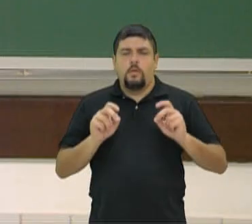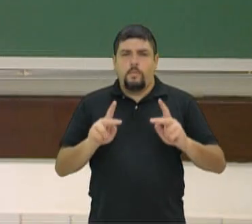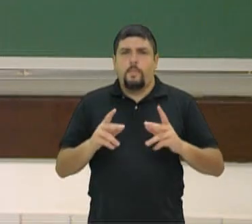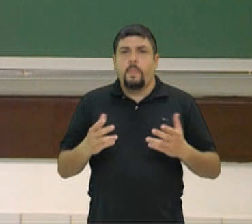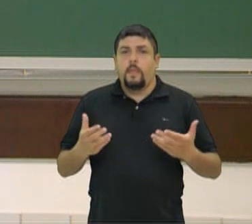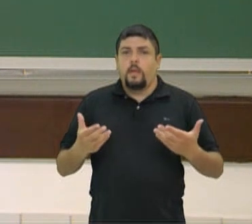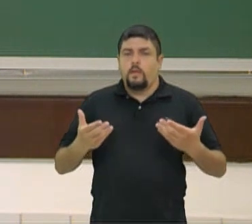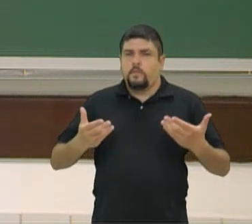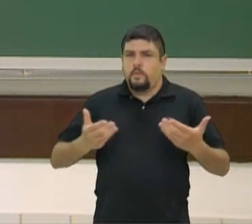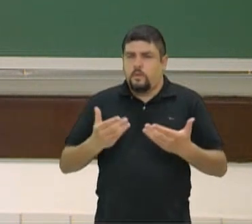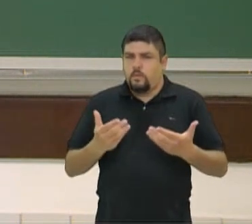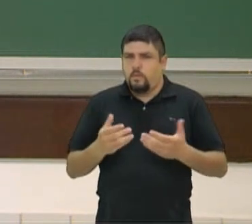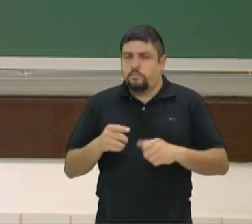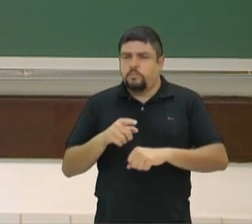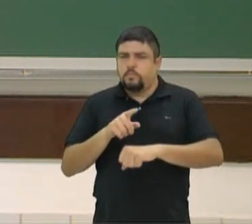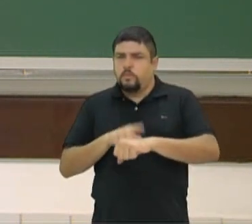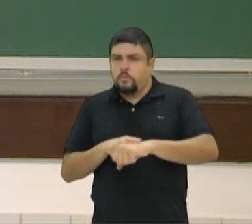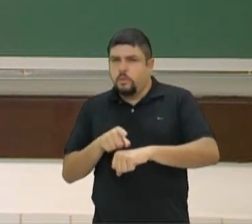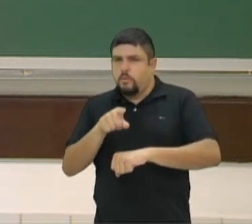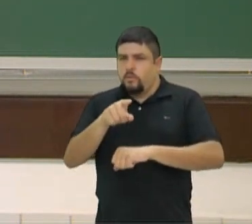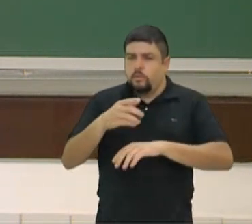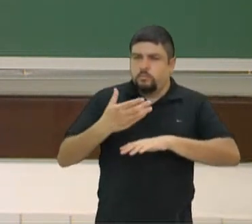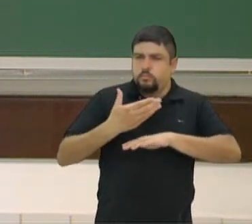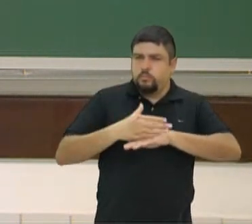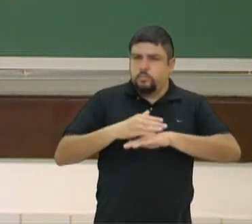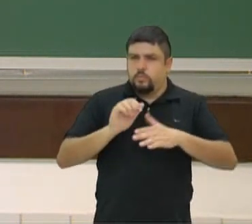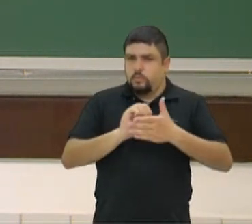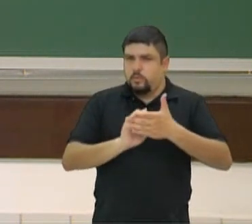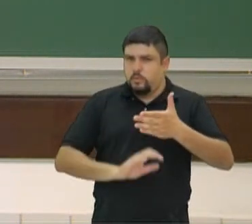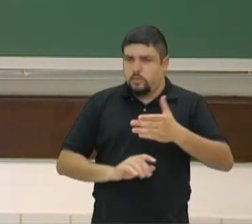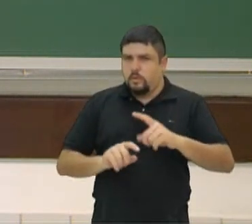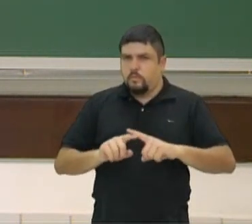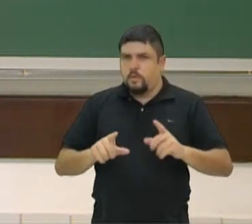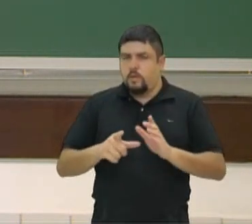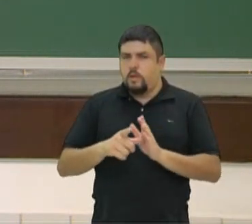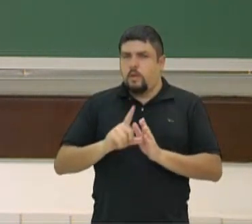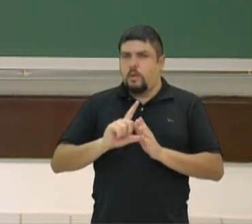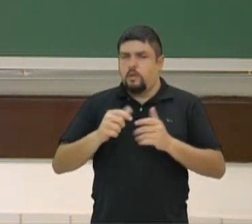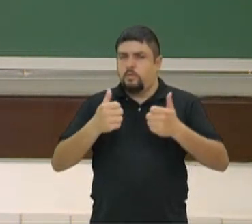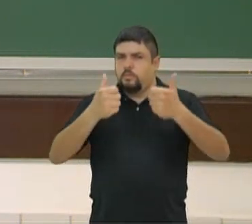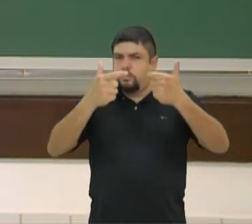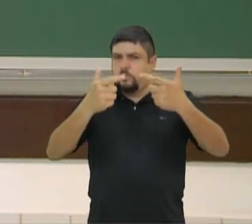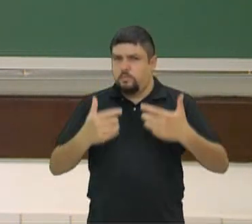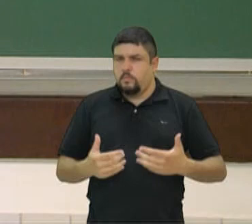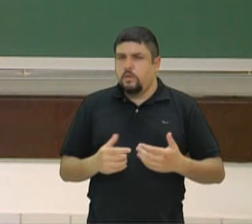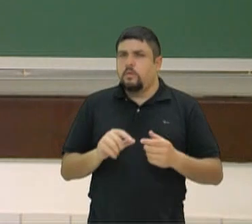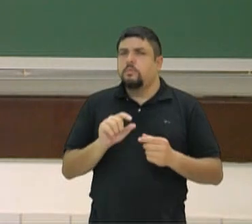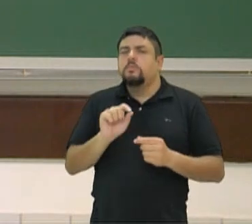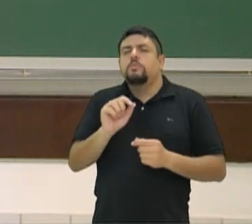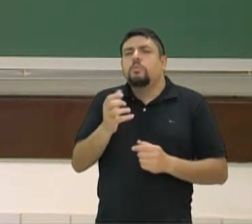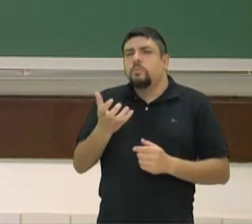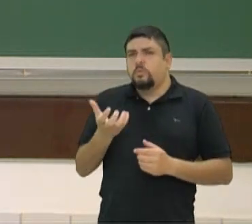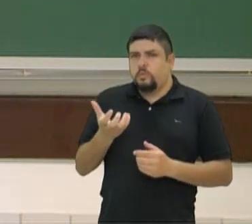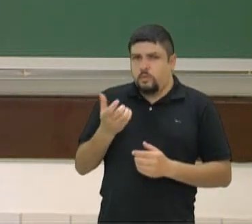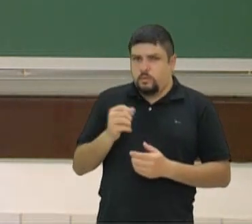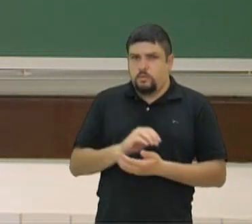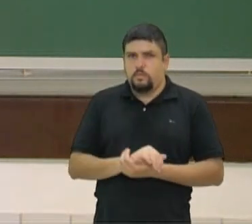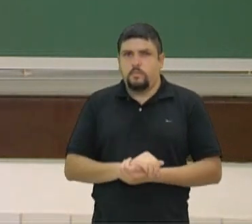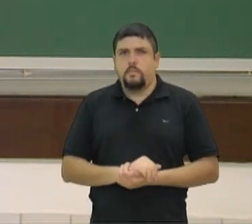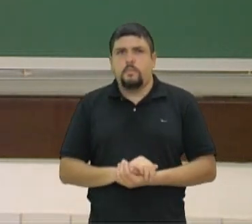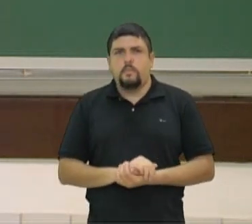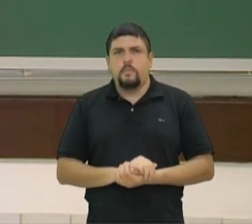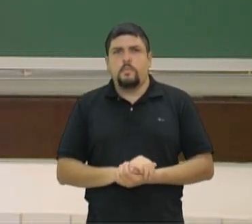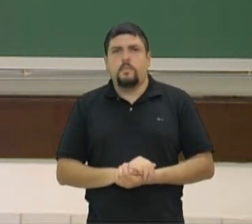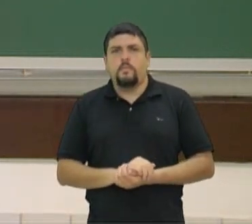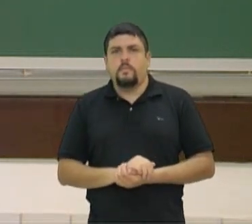com vocês dar um tempinho para realizar uma atividade. Mas antes disso, deixa eu explicar para vocês o que eu quero nessa atividade. Vamos